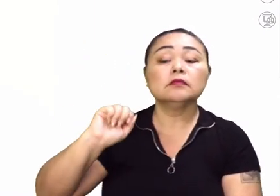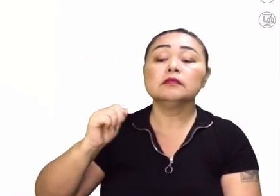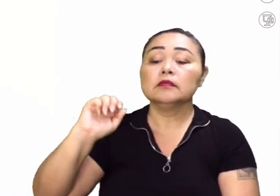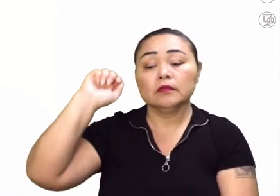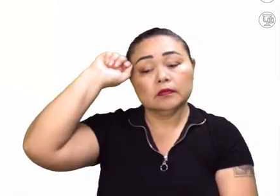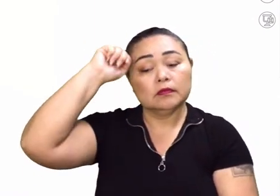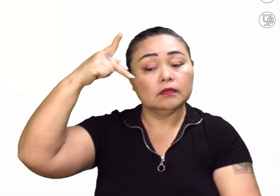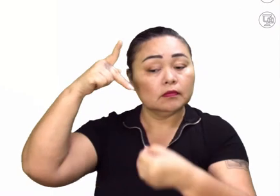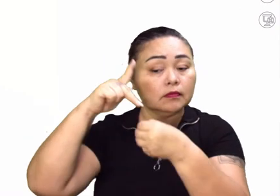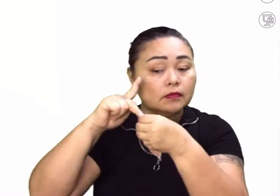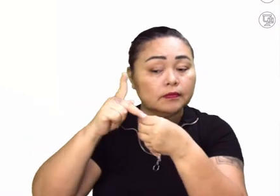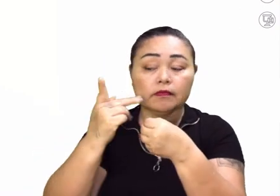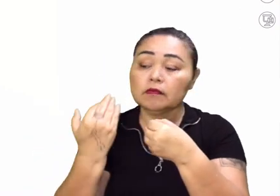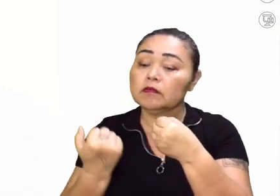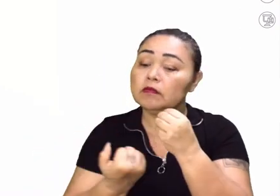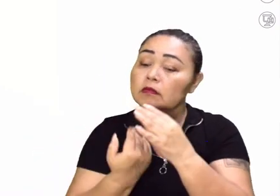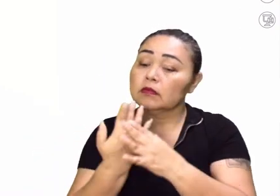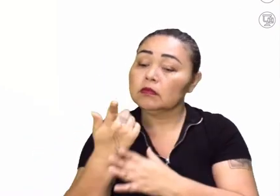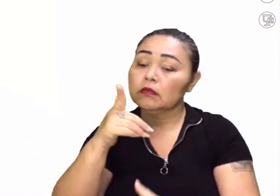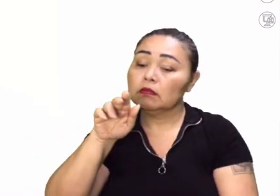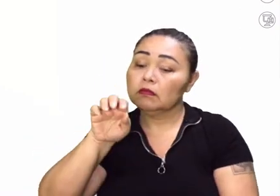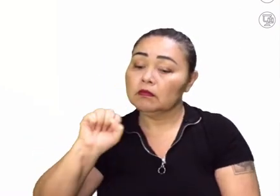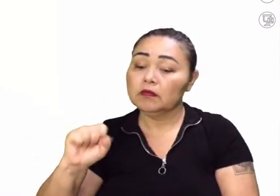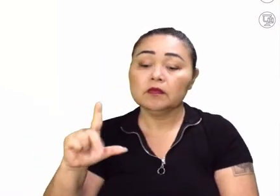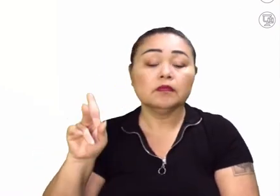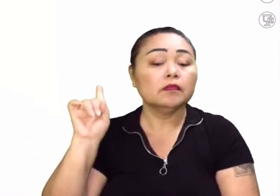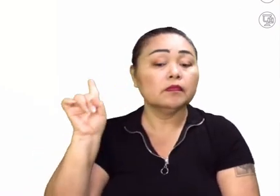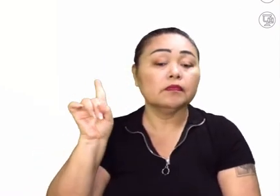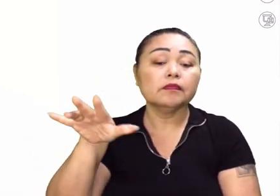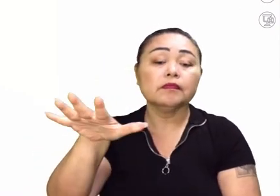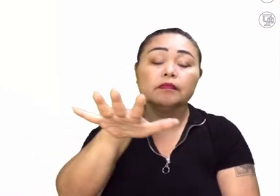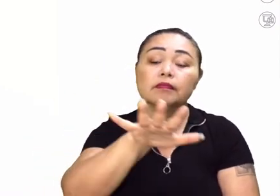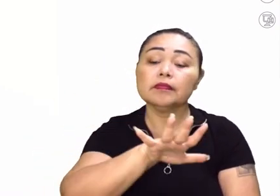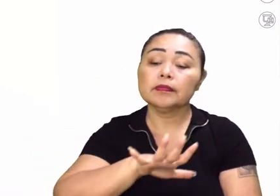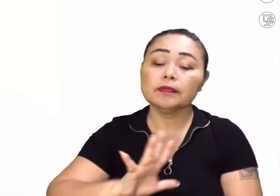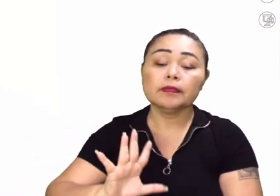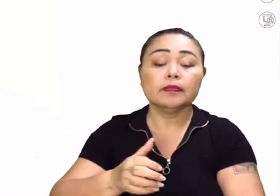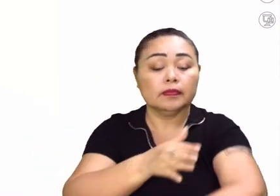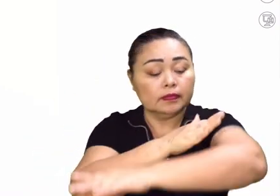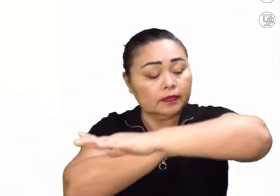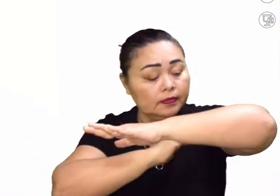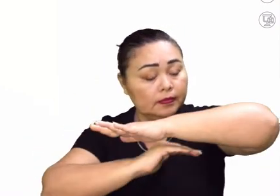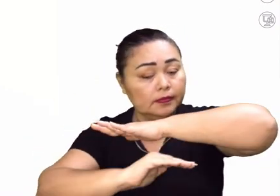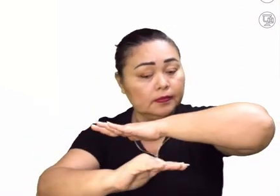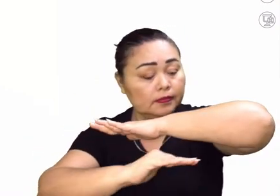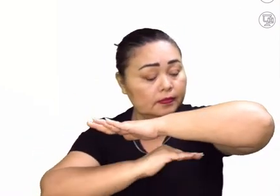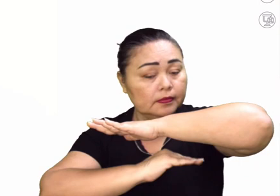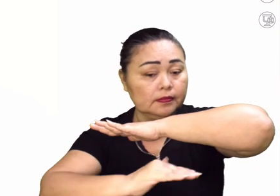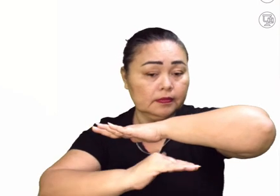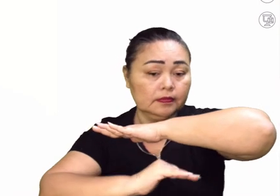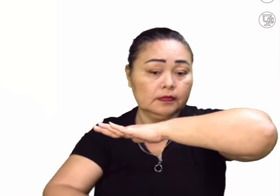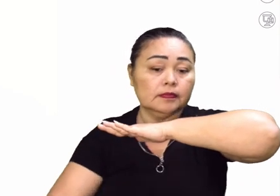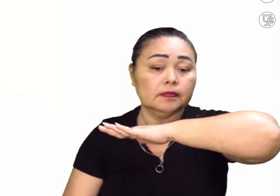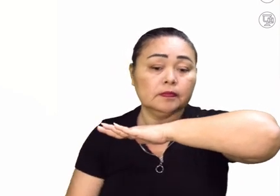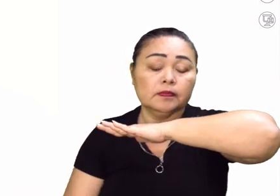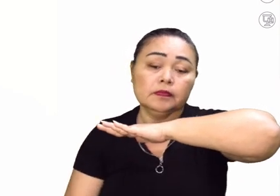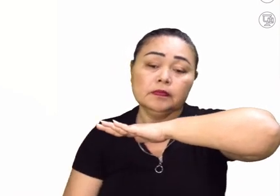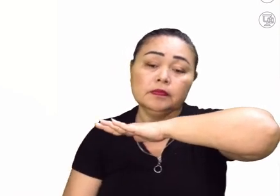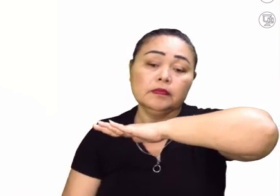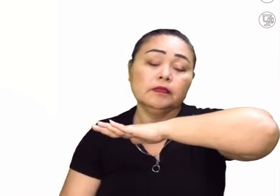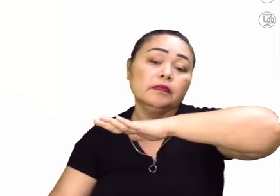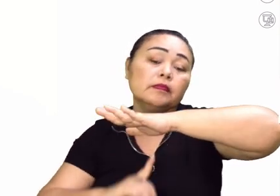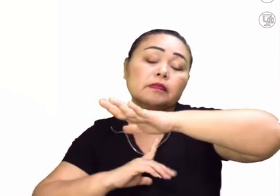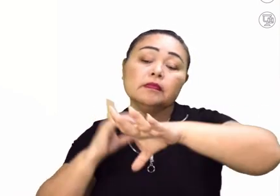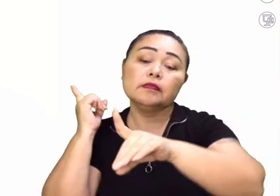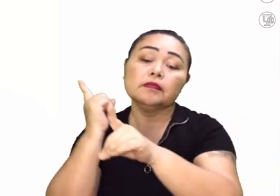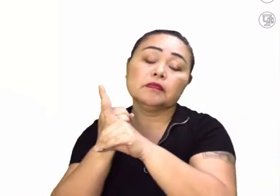e gás se estamos falando aqui de petróleo e gás a gente tá falando de áreas de bacias sedimentares né Professor Jorge bacia sedimentares onde